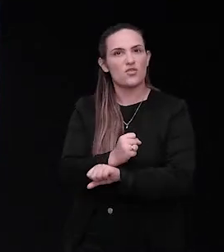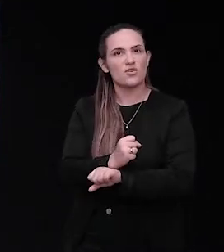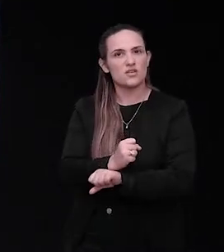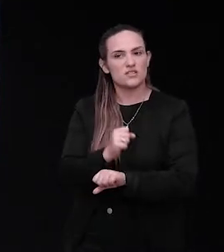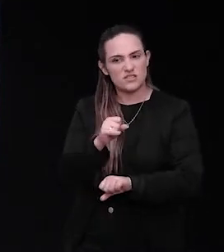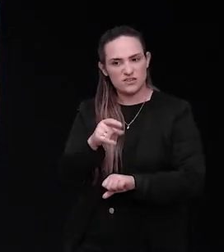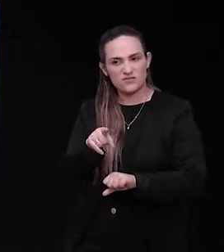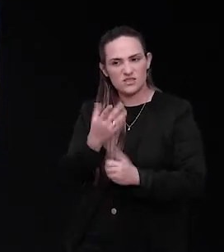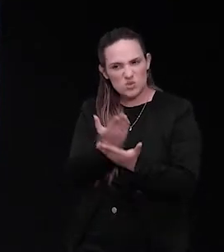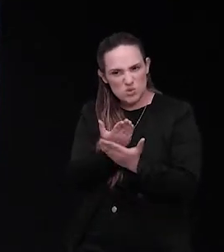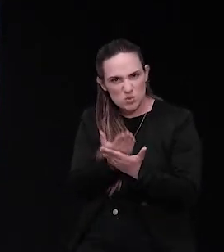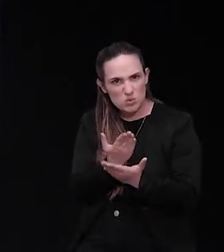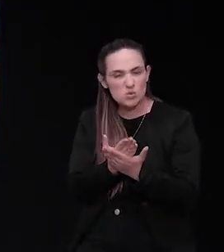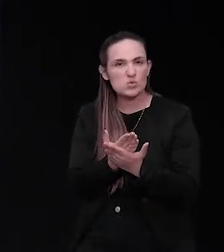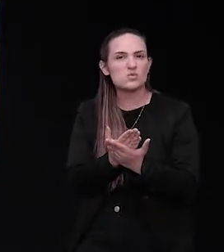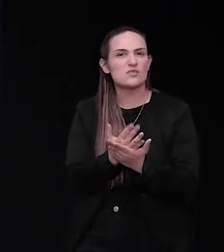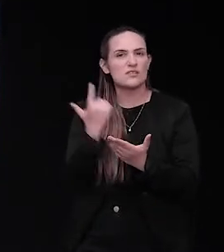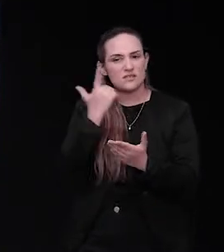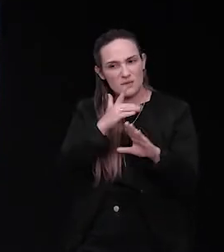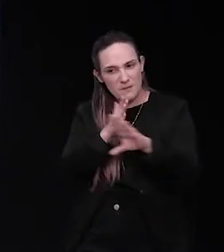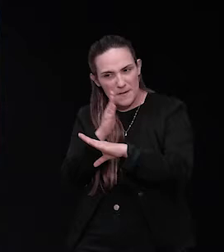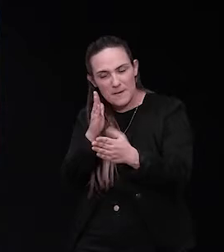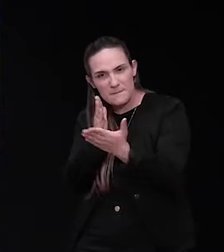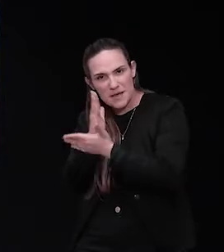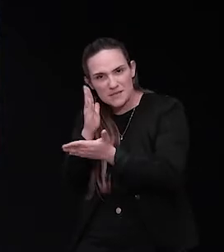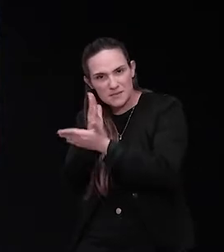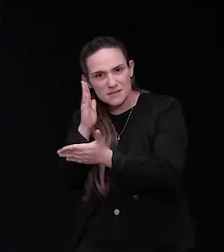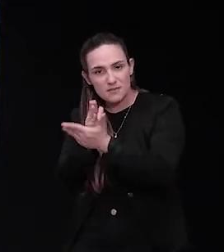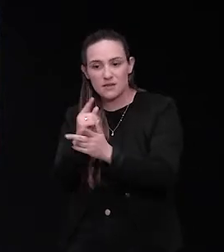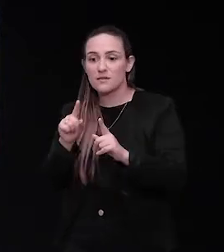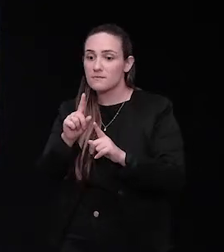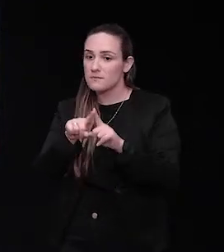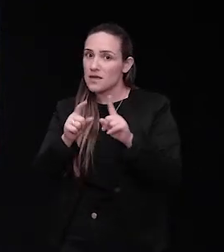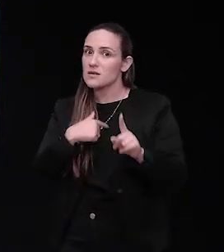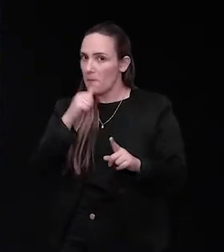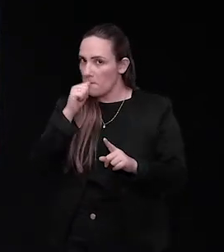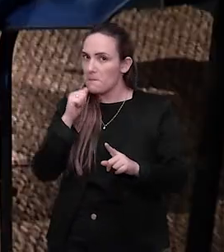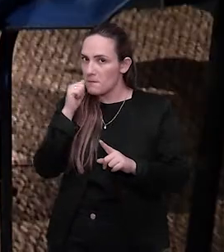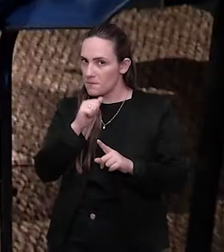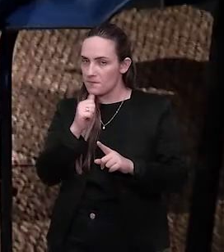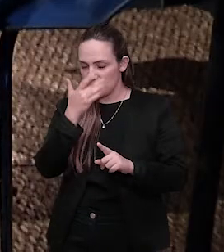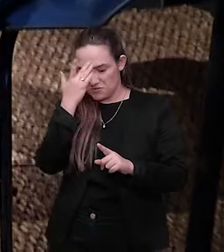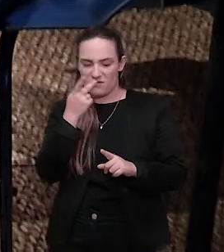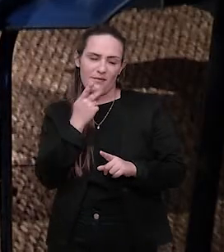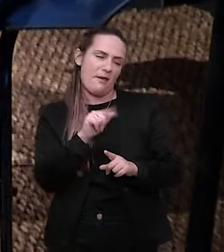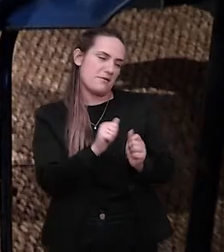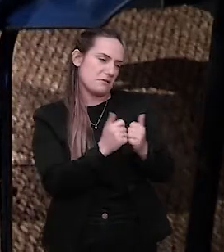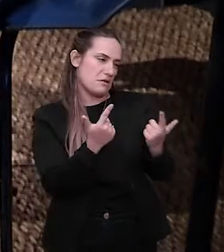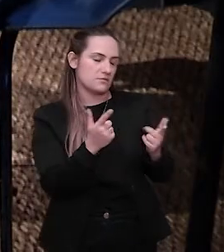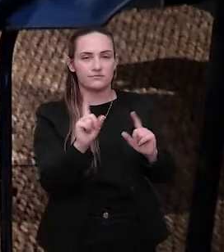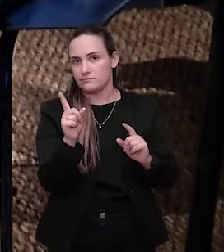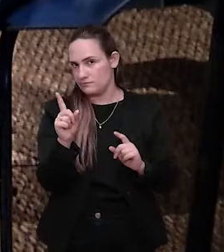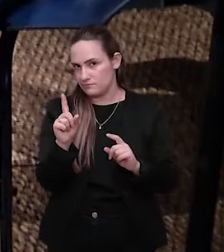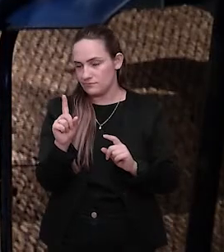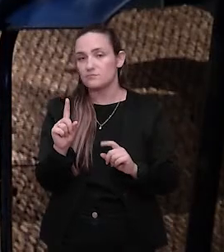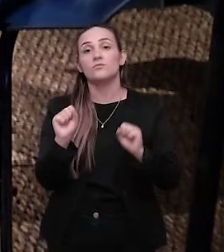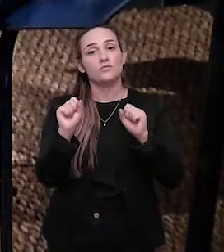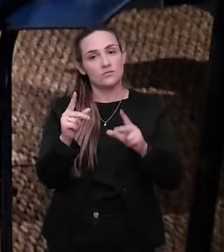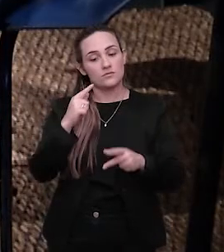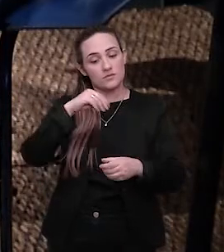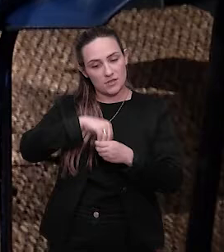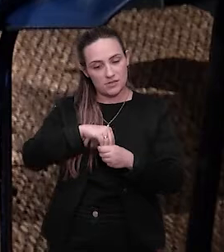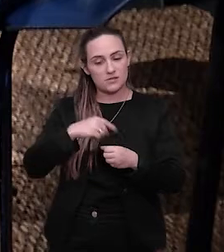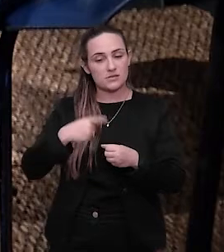Passa rápido, passa em tudo quanto é concurso que presta, mas porque eu me sacrifiquei muito para isso. E fui para São Gabriel do Oeste e ali